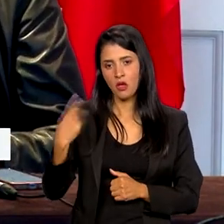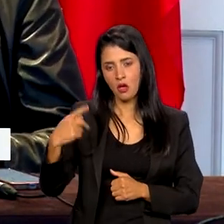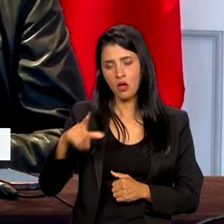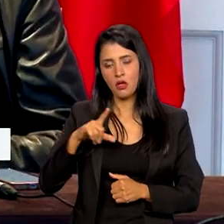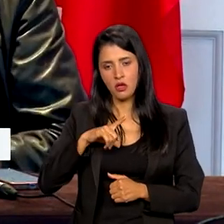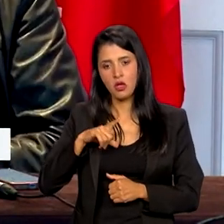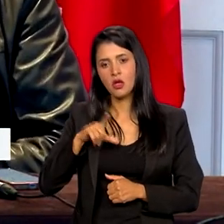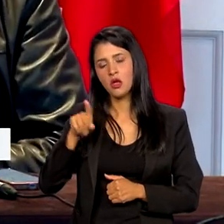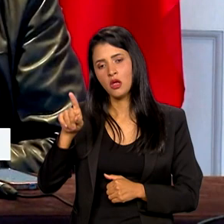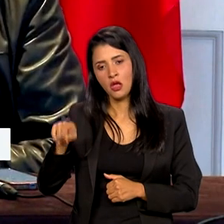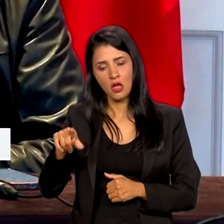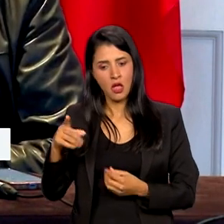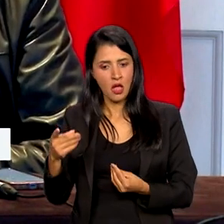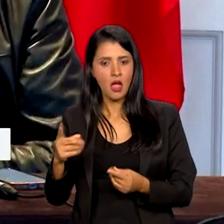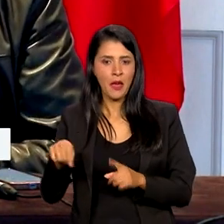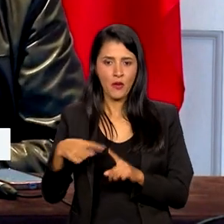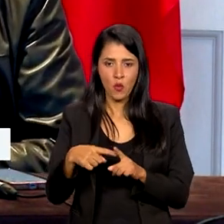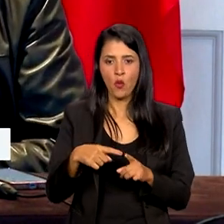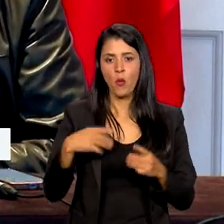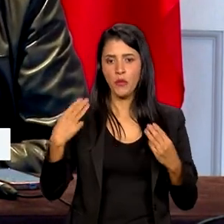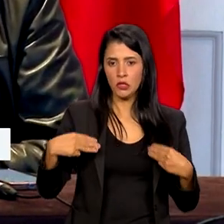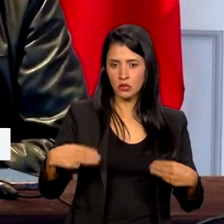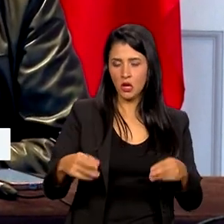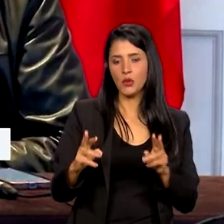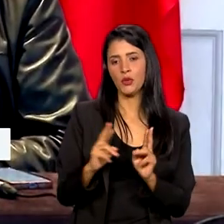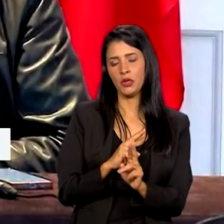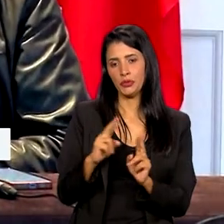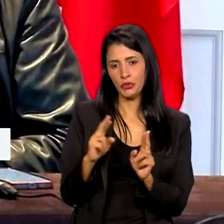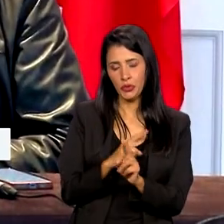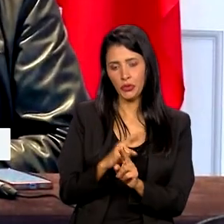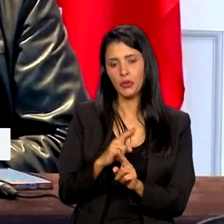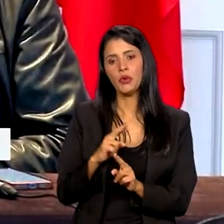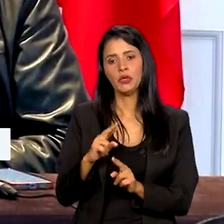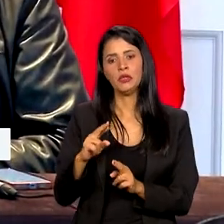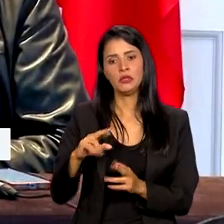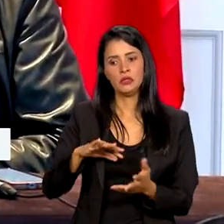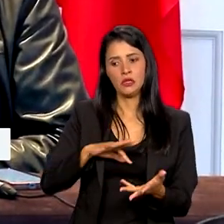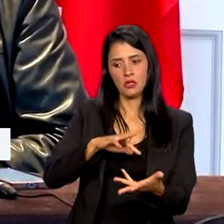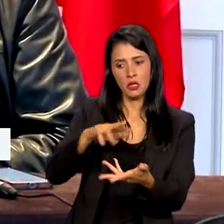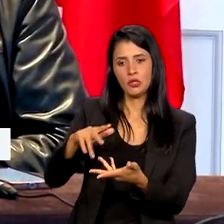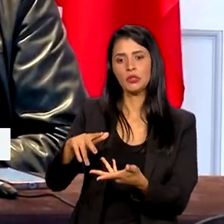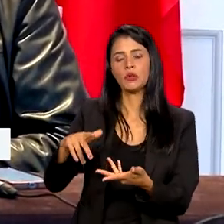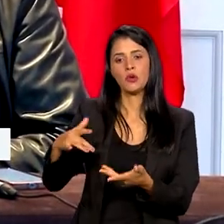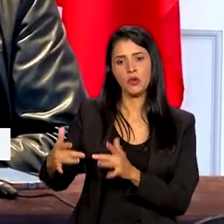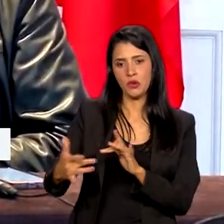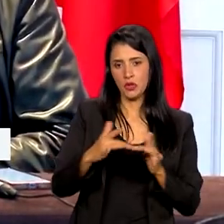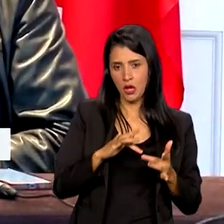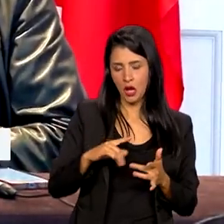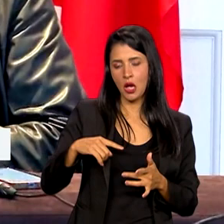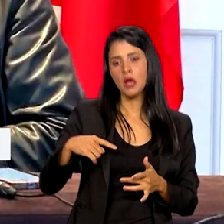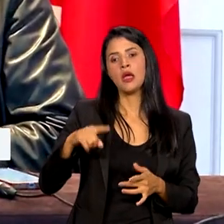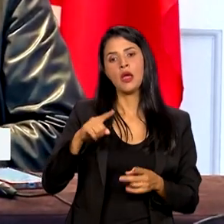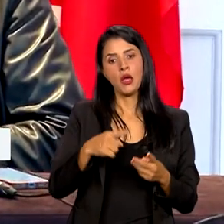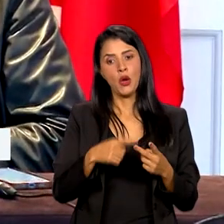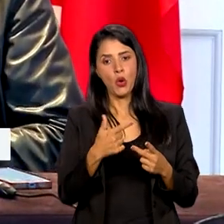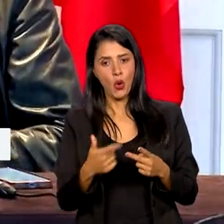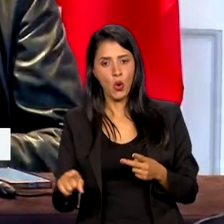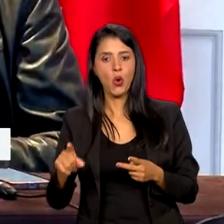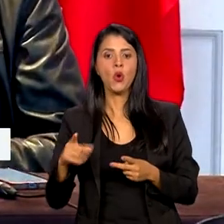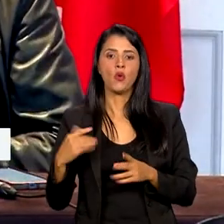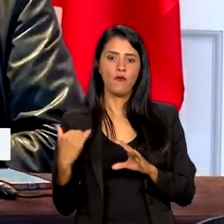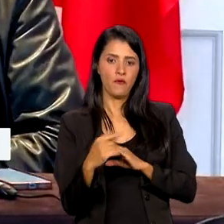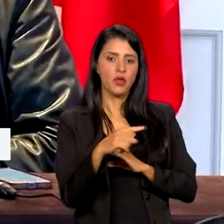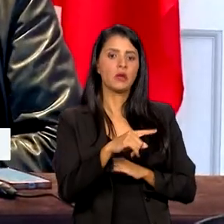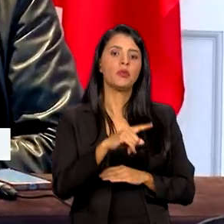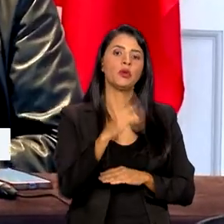além do Ministério das Relações Internacionais, do nosso chanceler Mauro, a outras pastas do Brasil